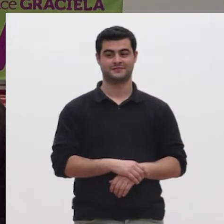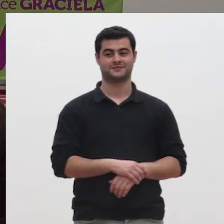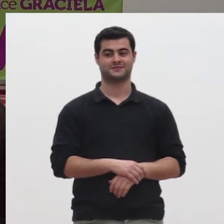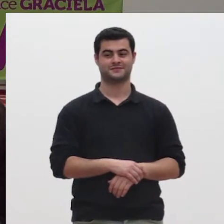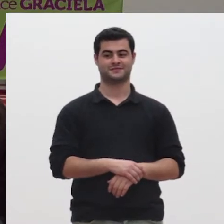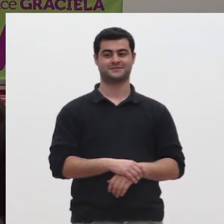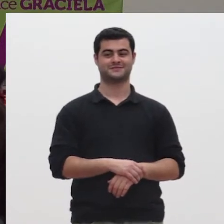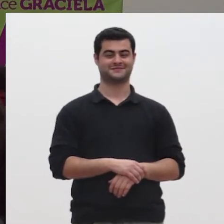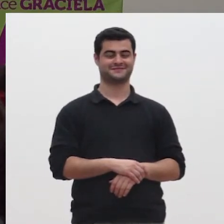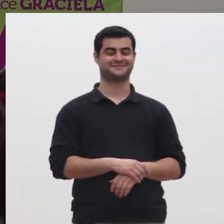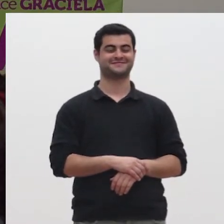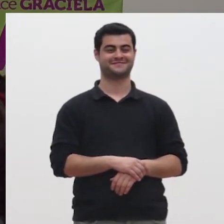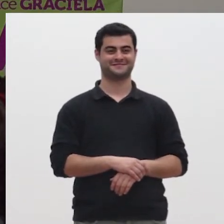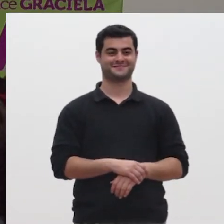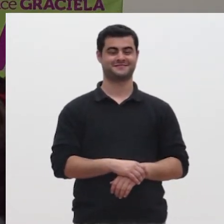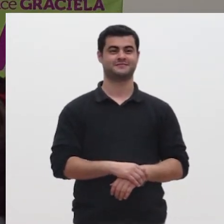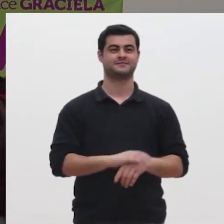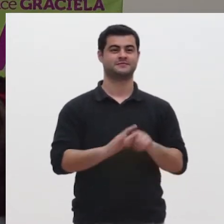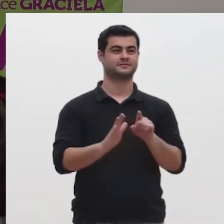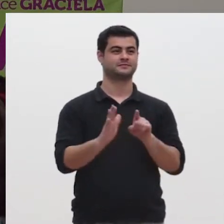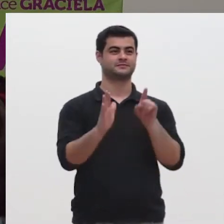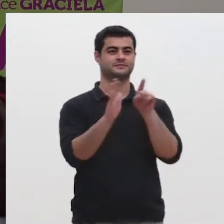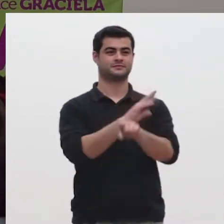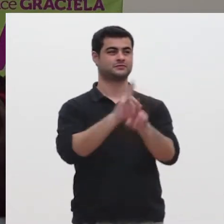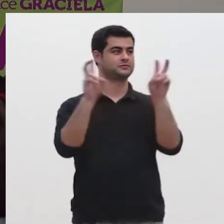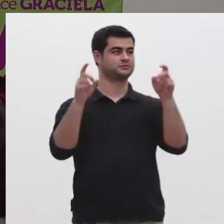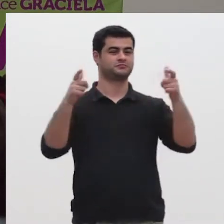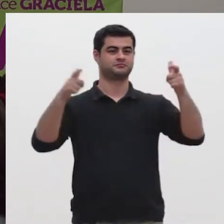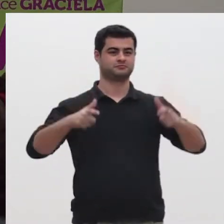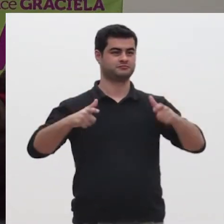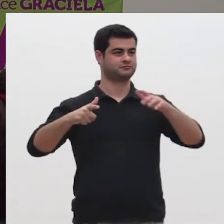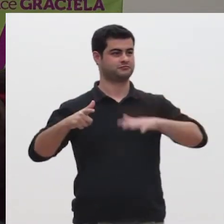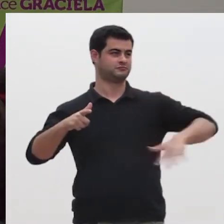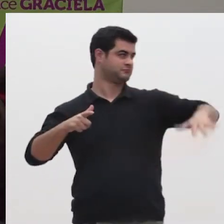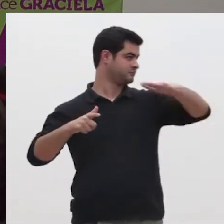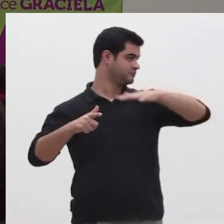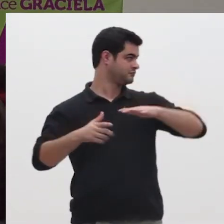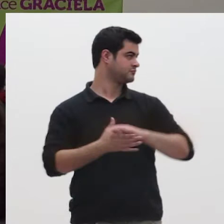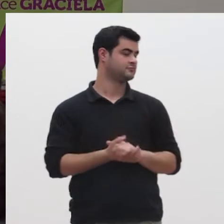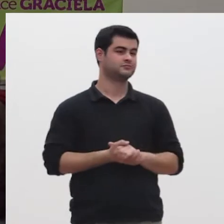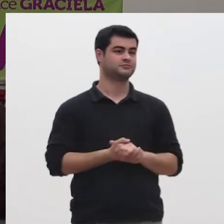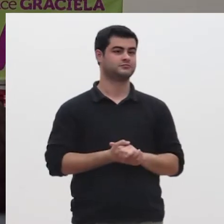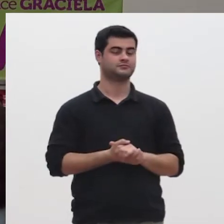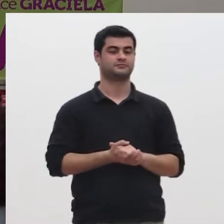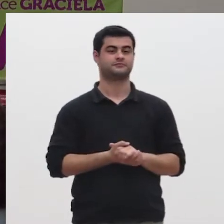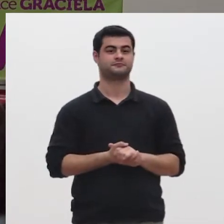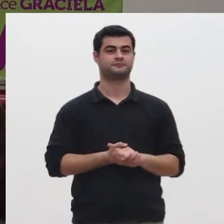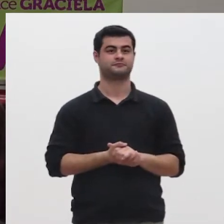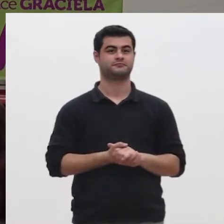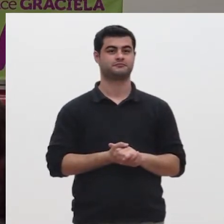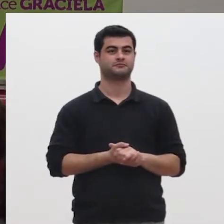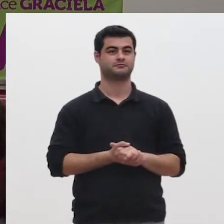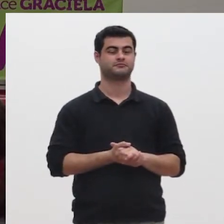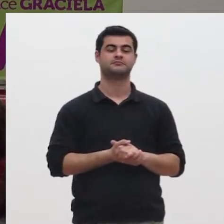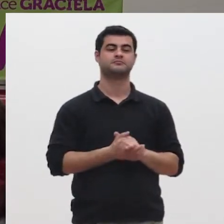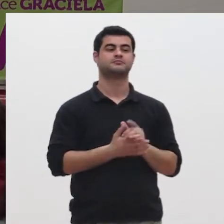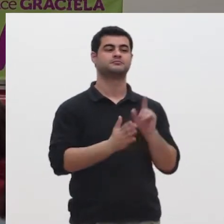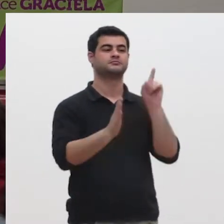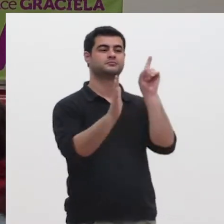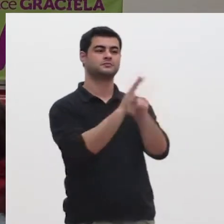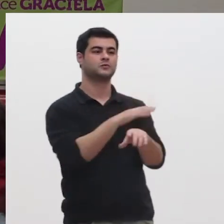Bom, a pergunta é sobre infraestrutura. Quais são as insuficiências e os